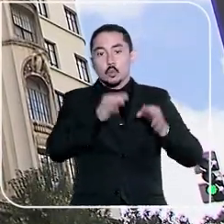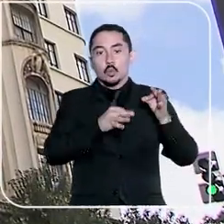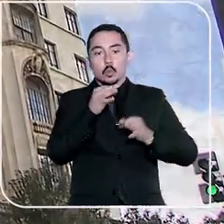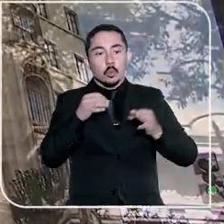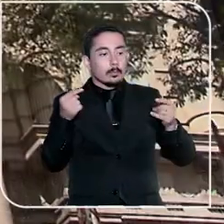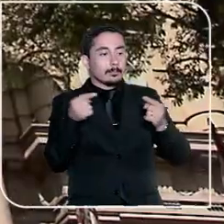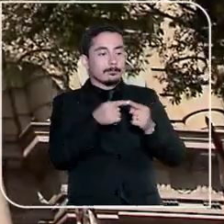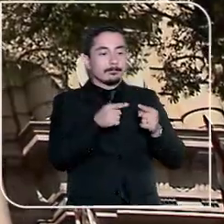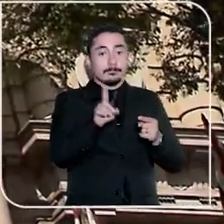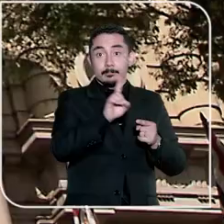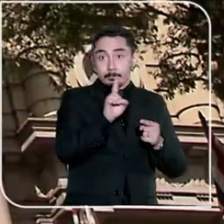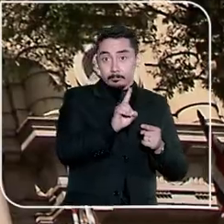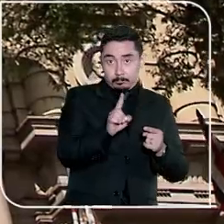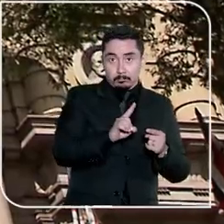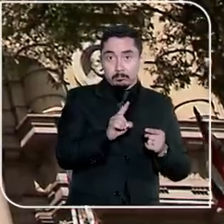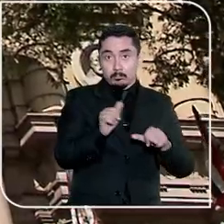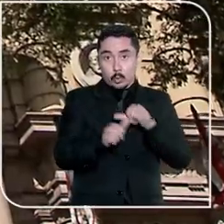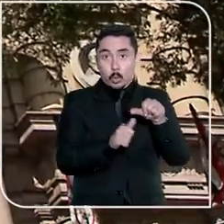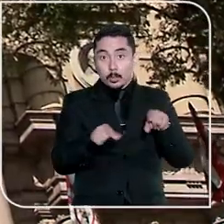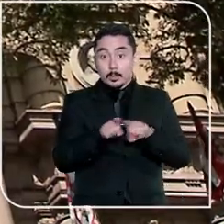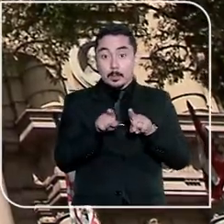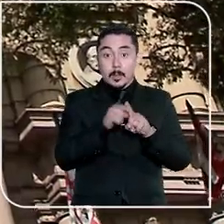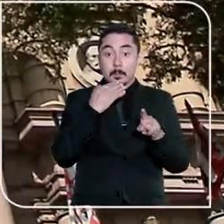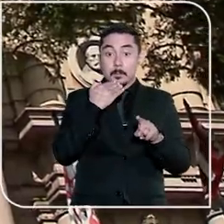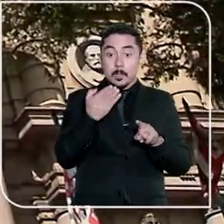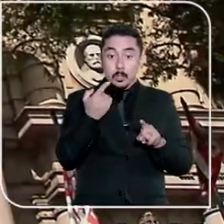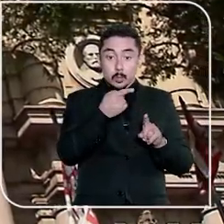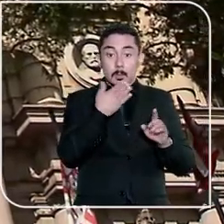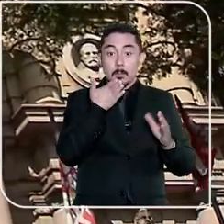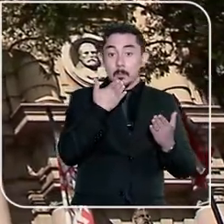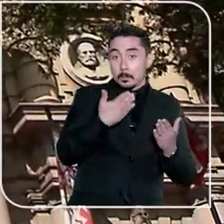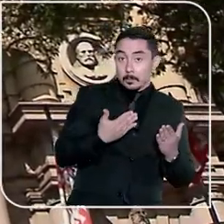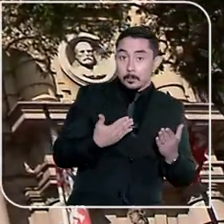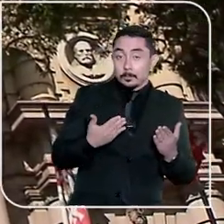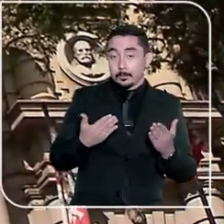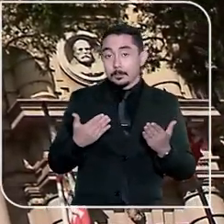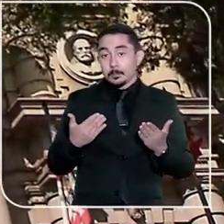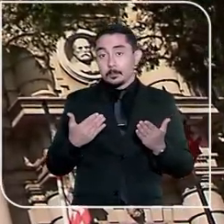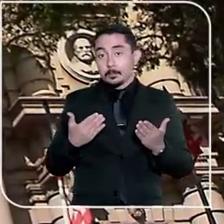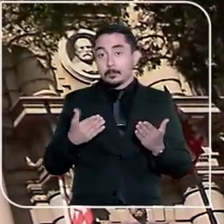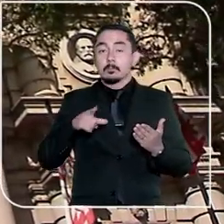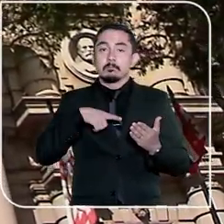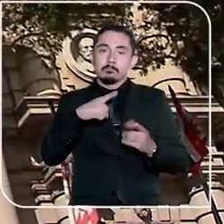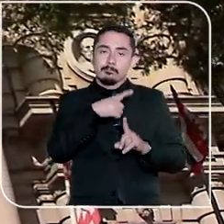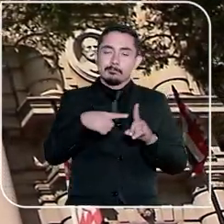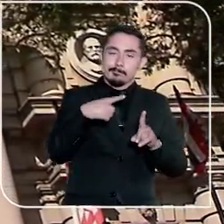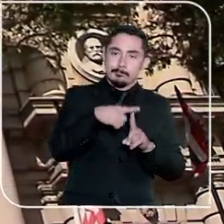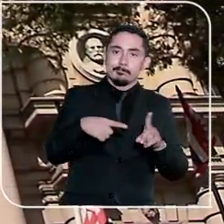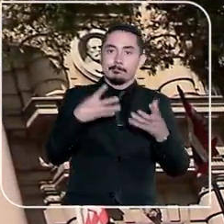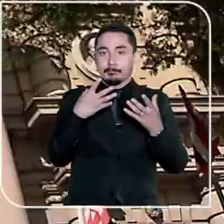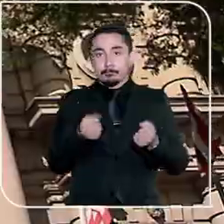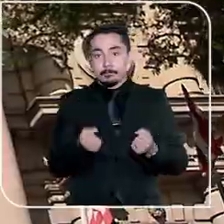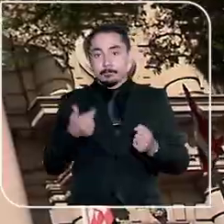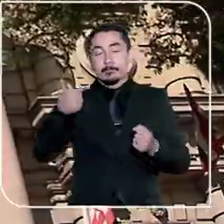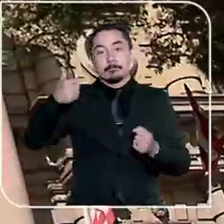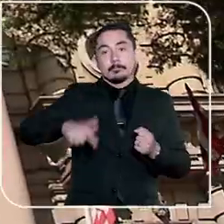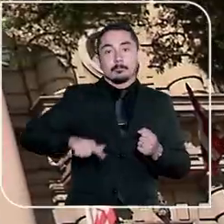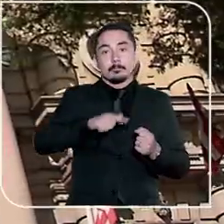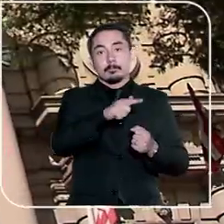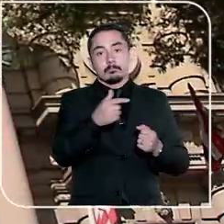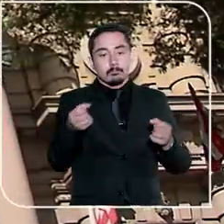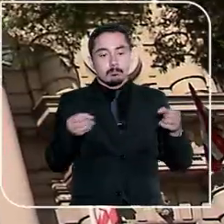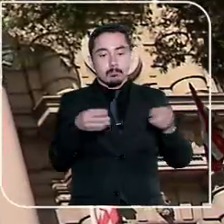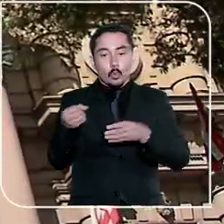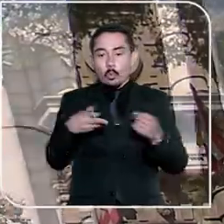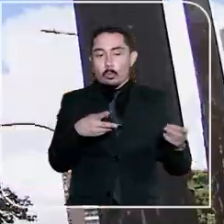reconvenção e parcialmente procedentes os pedidos da autora com a condenação da Companhia Aérea ao pagamento de danos materiais em razão